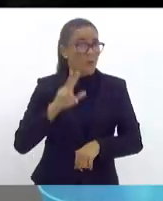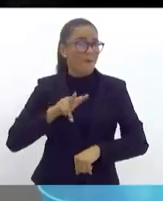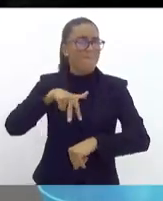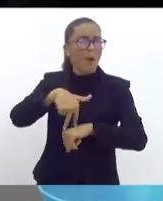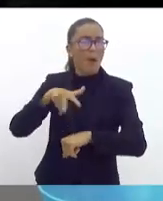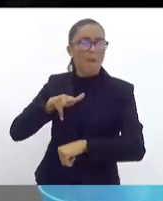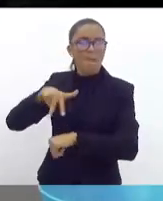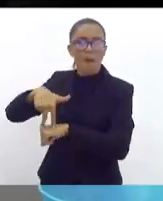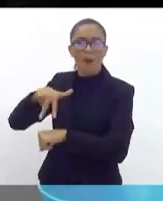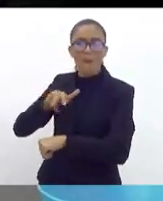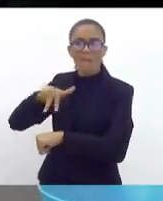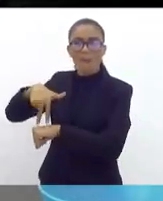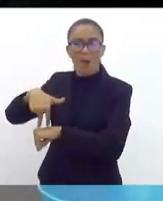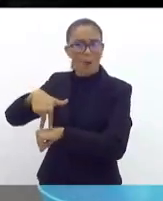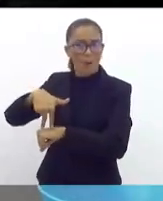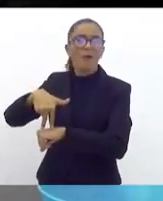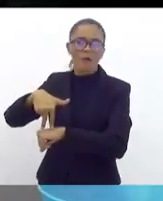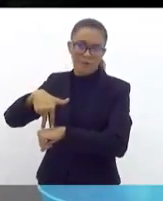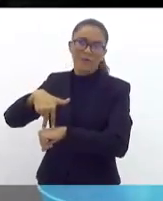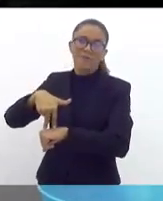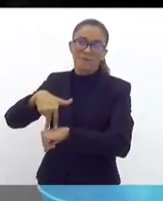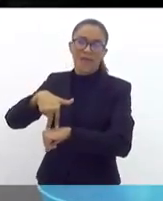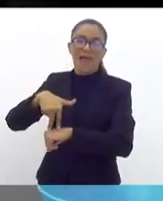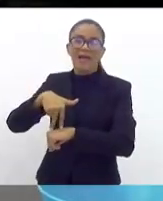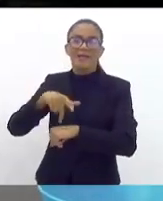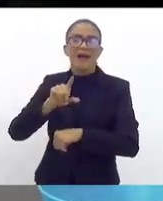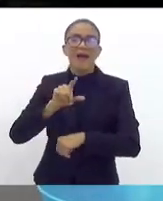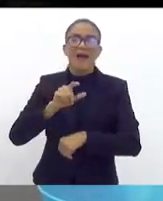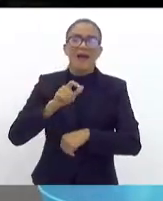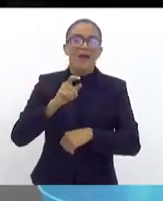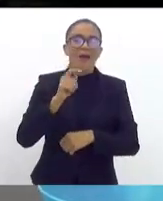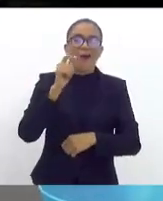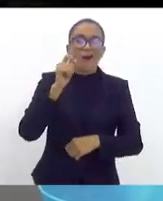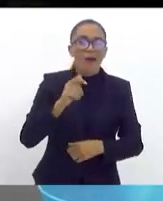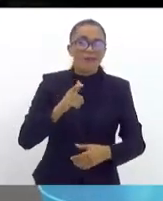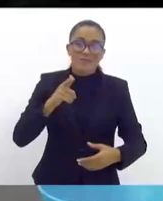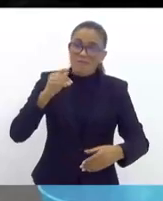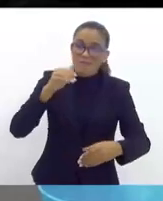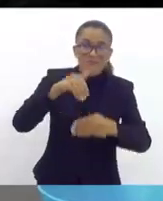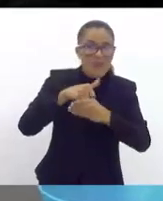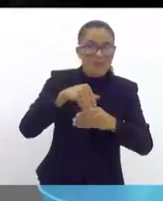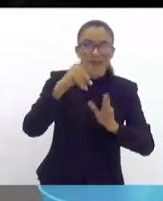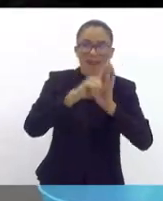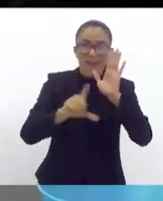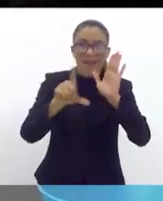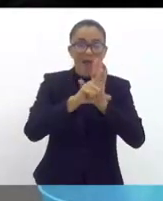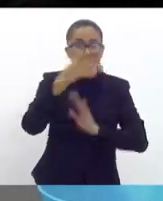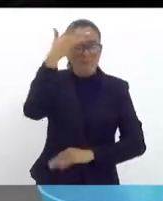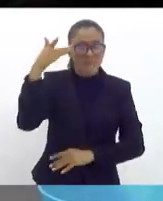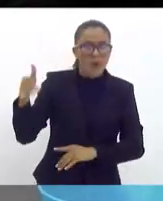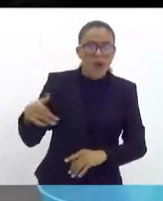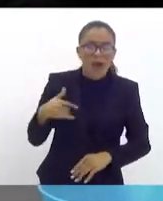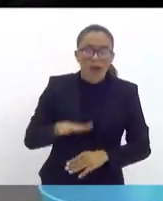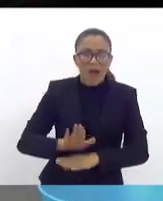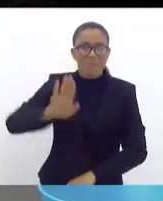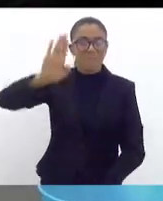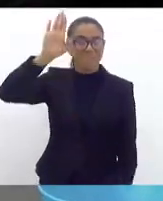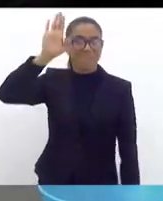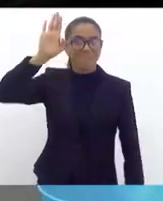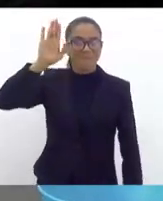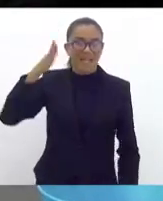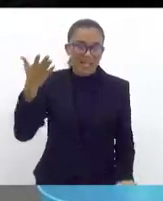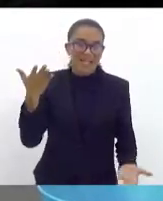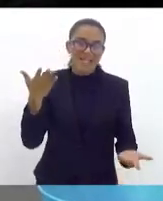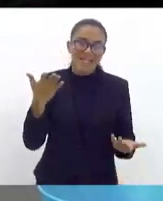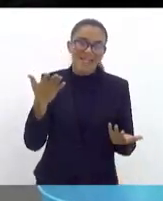elas vão para lá e quando tá pertinho de você votar seu PL elas levantam uma bandeira e isso vira uma